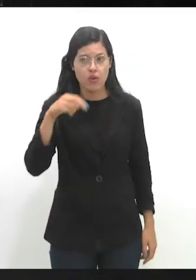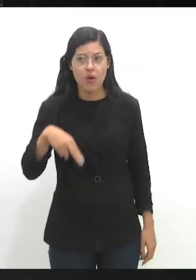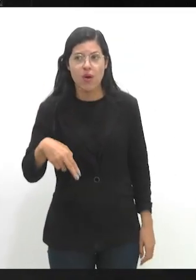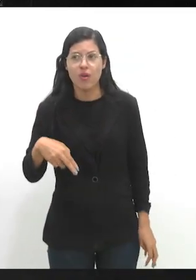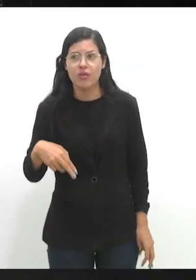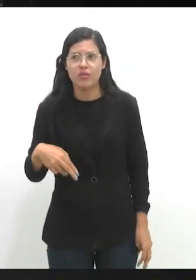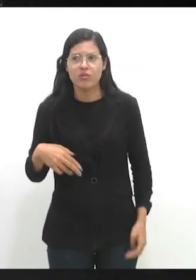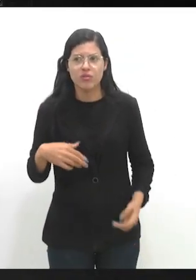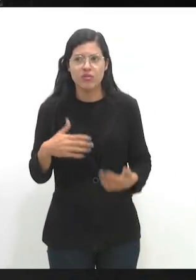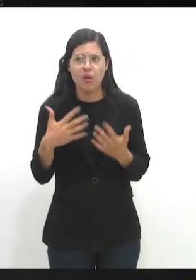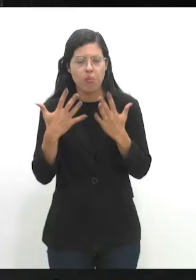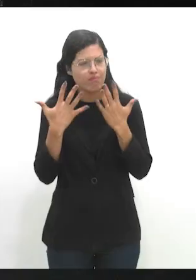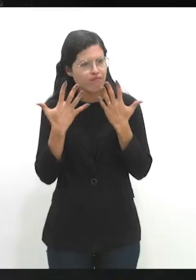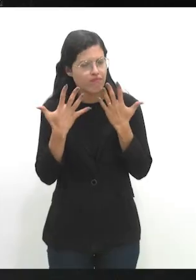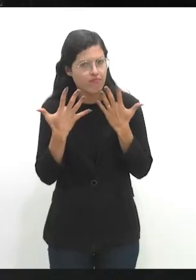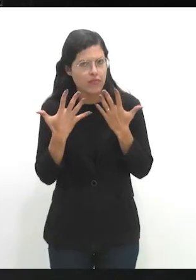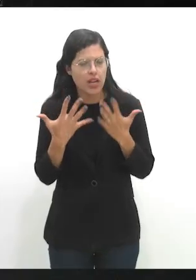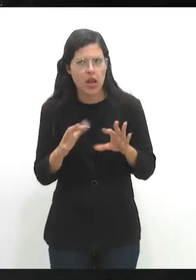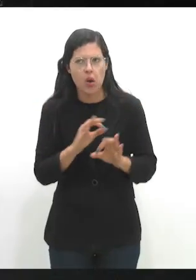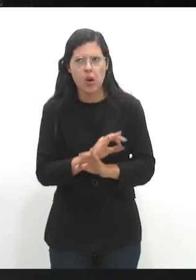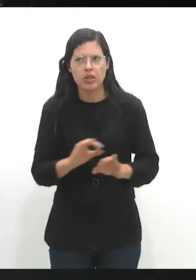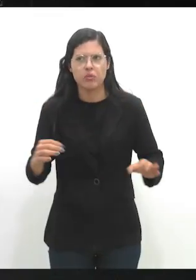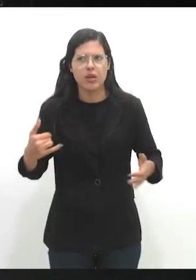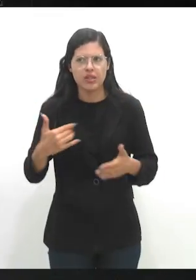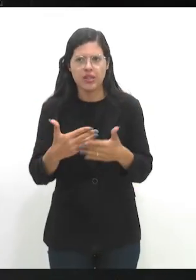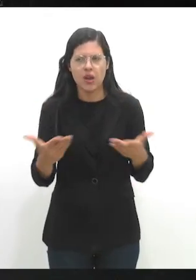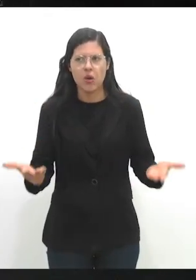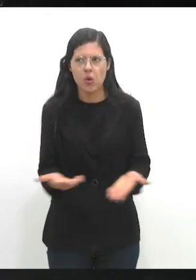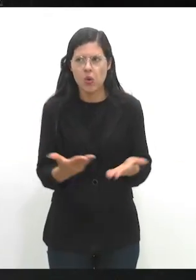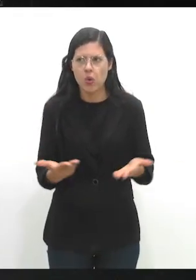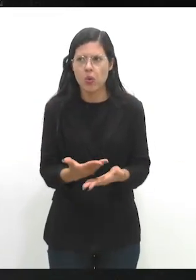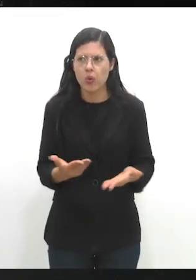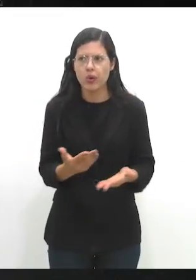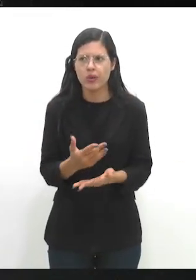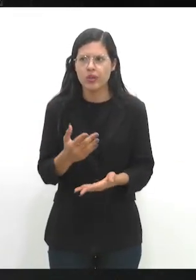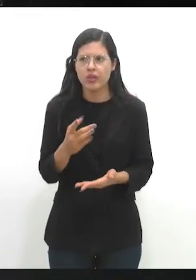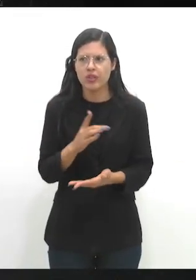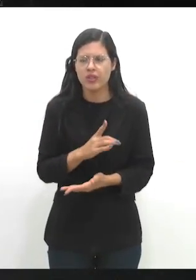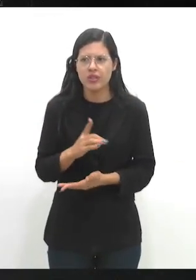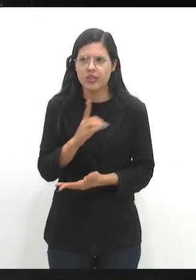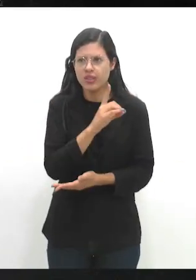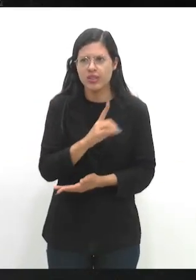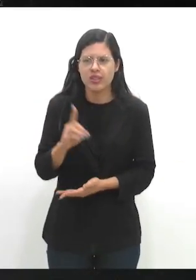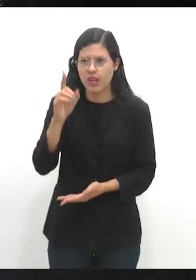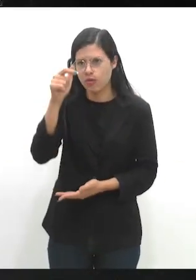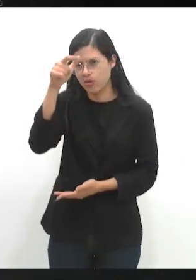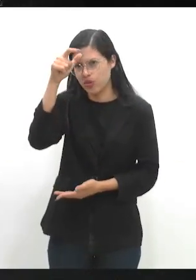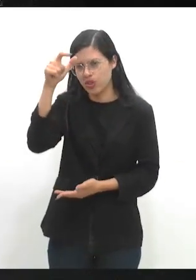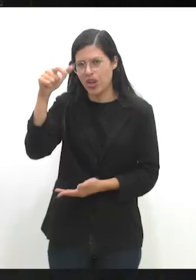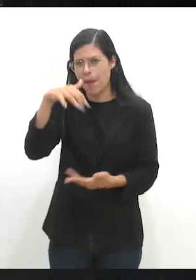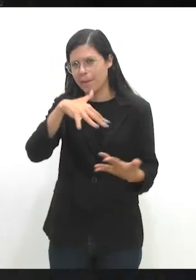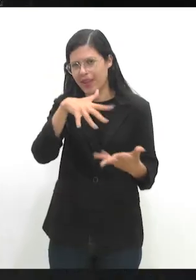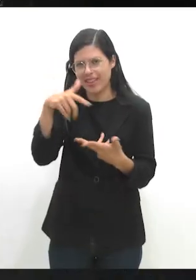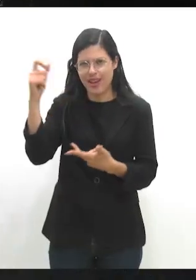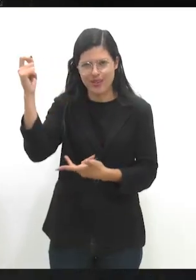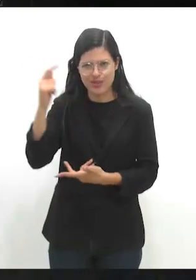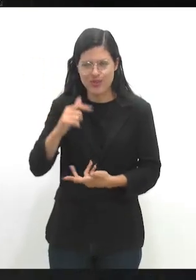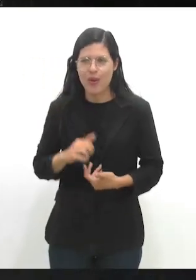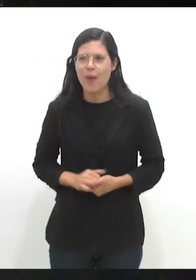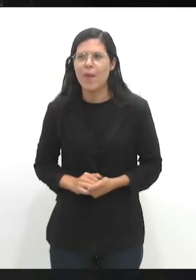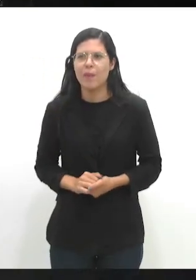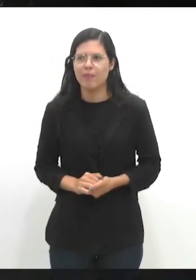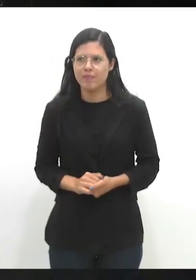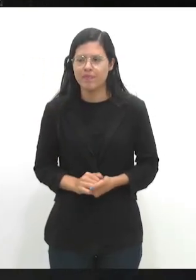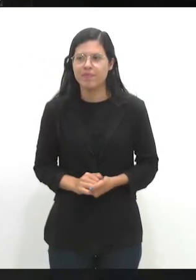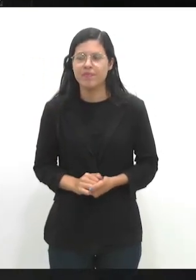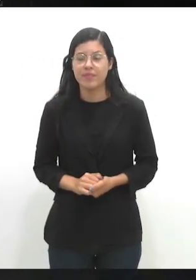até hoje pelo Corisco, né? O Deus e o Diabo na Terra do Sol. Deus e o Diabo na Terra do Sol. Foi o divisor de águas na carreira dele. Né? E